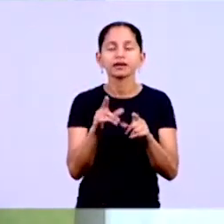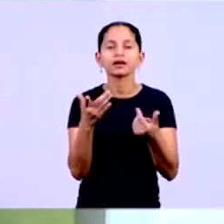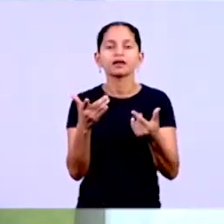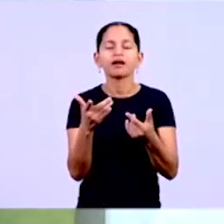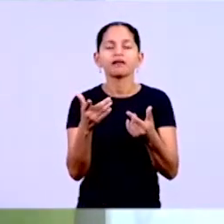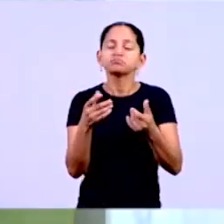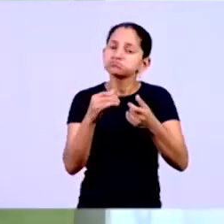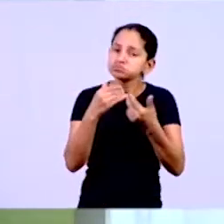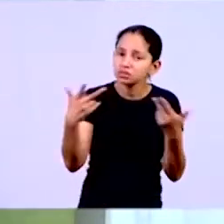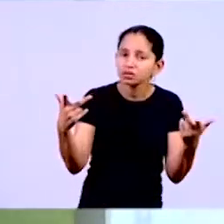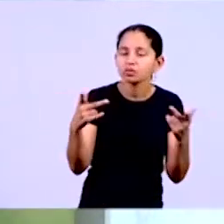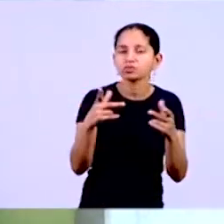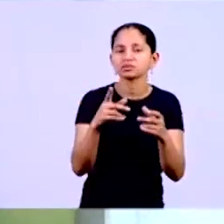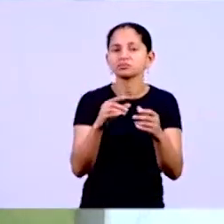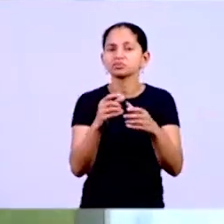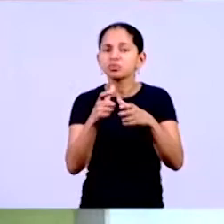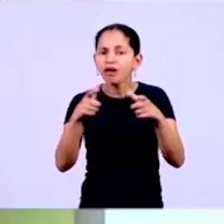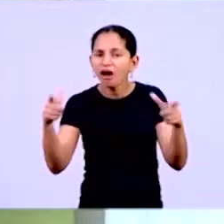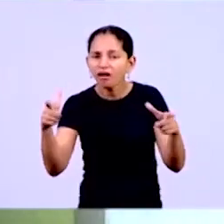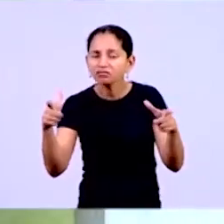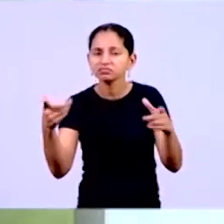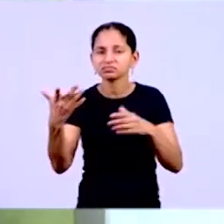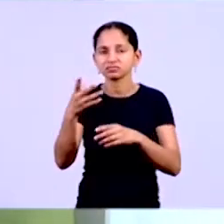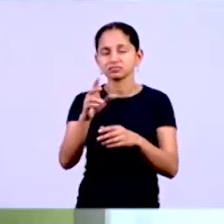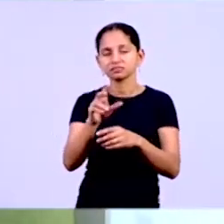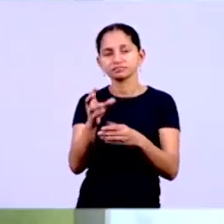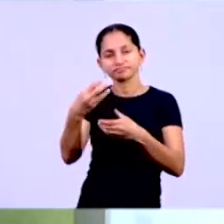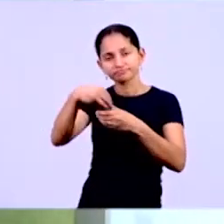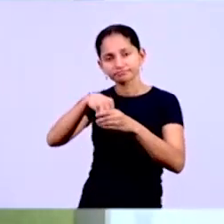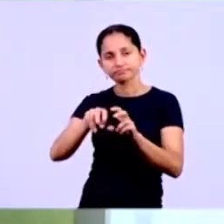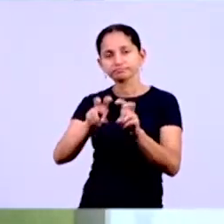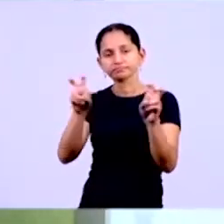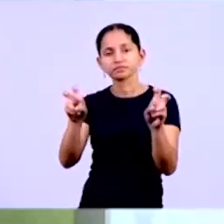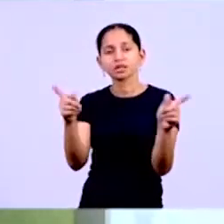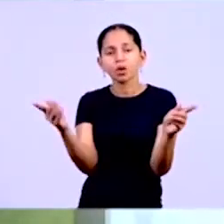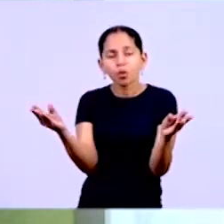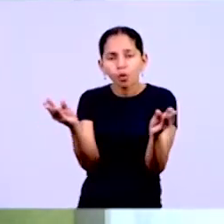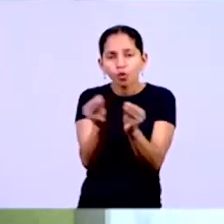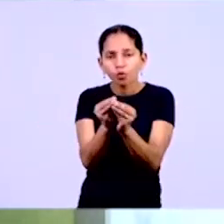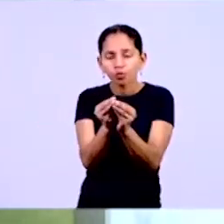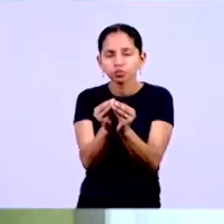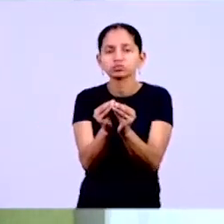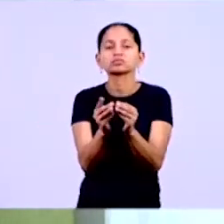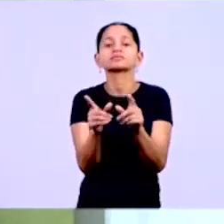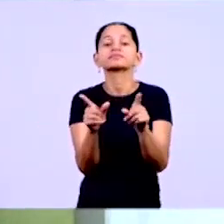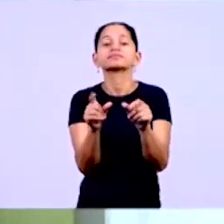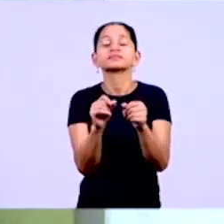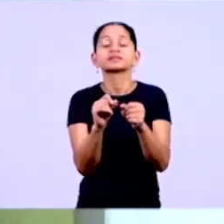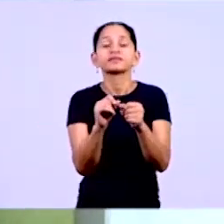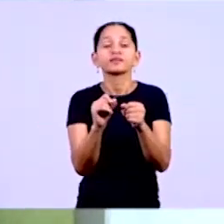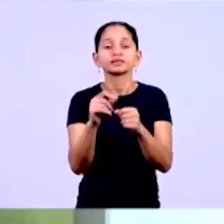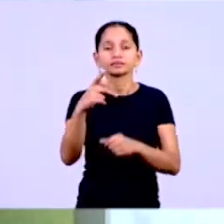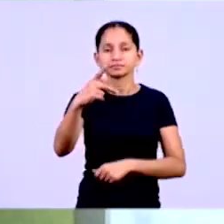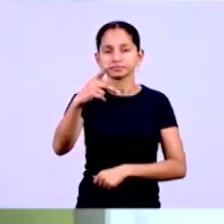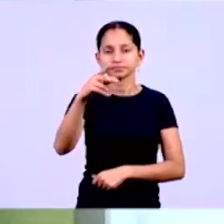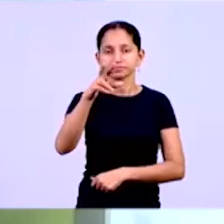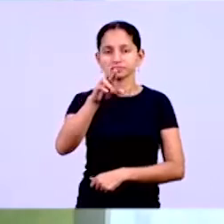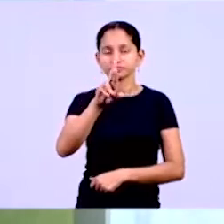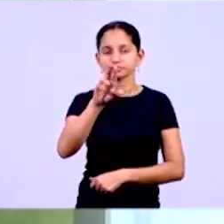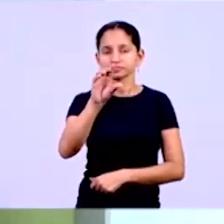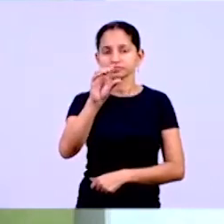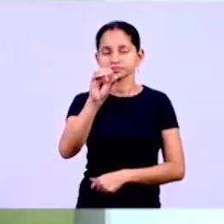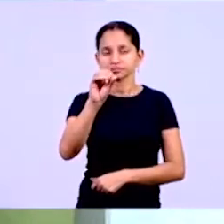utilitário. Mas o mais importante nesses softwares aplicativos, gente, é o software de produtividade. É o